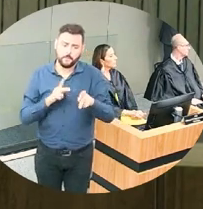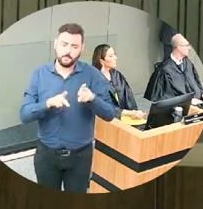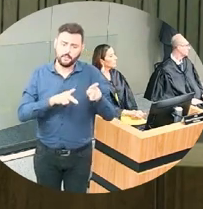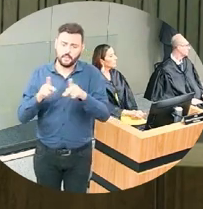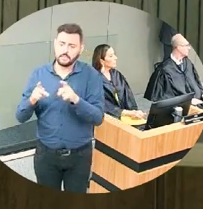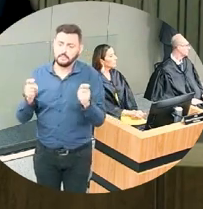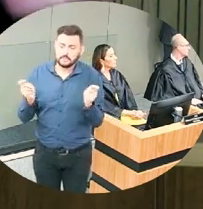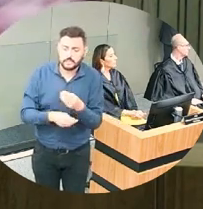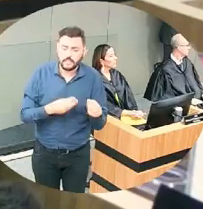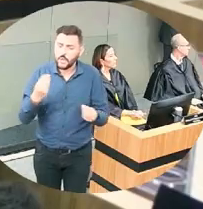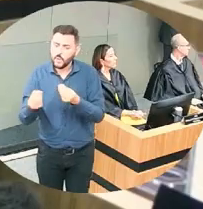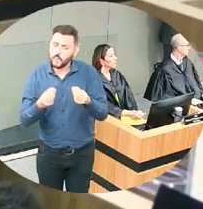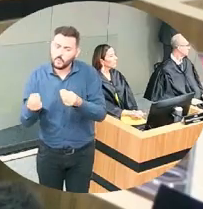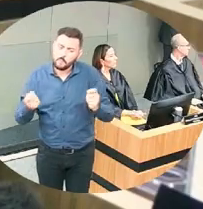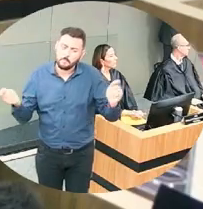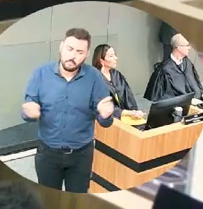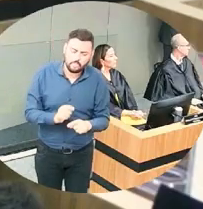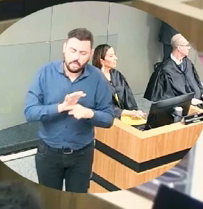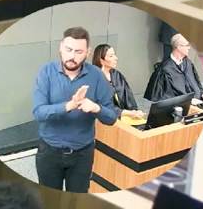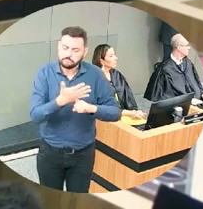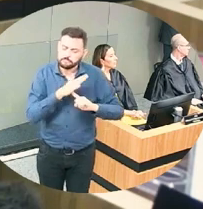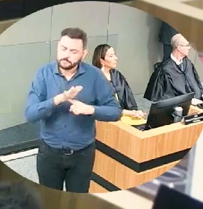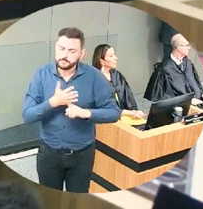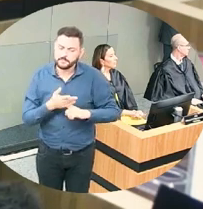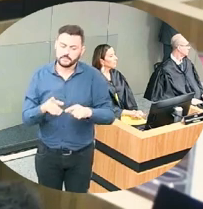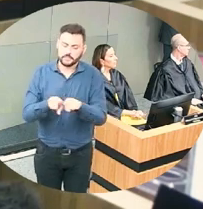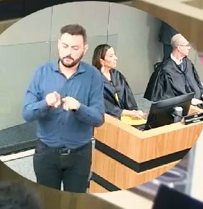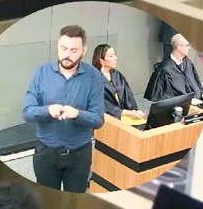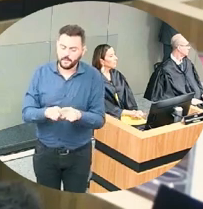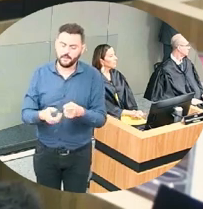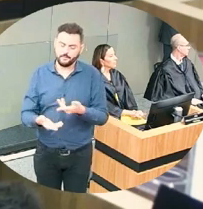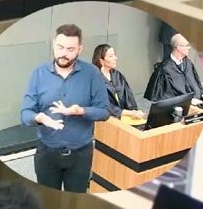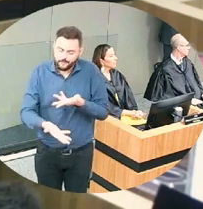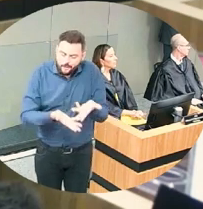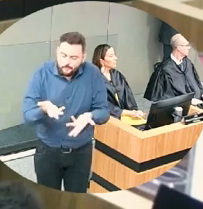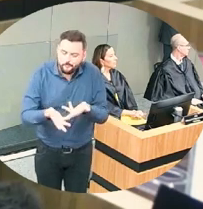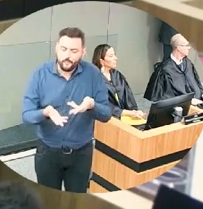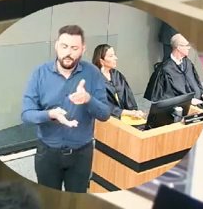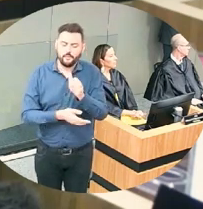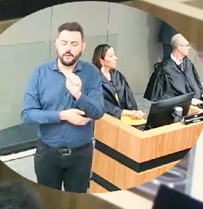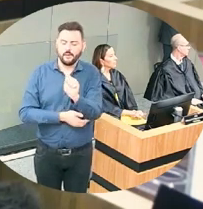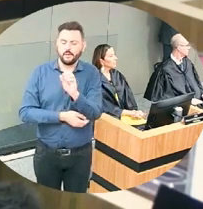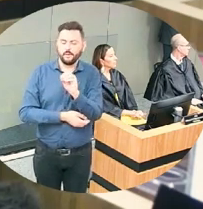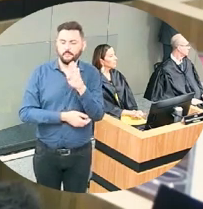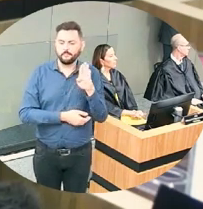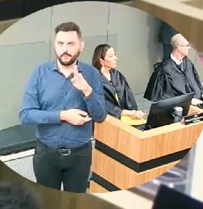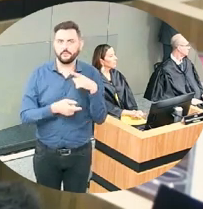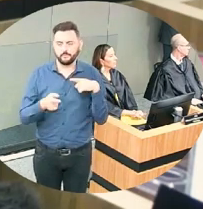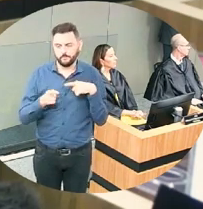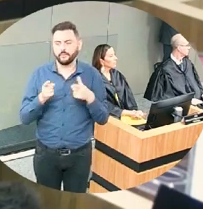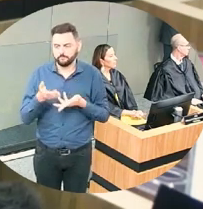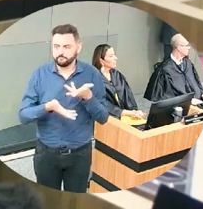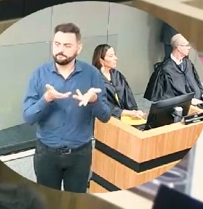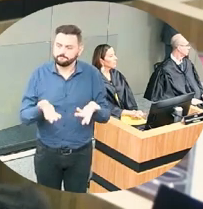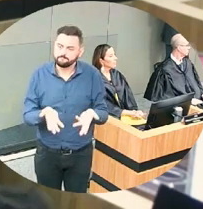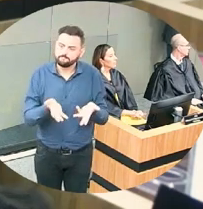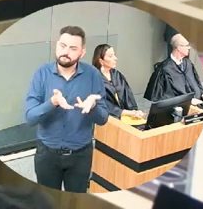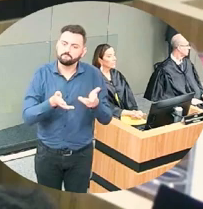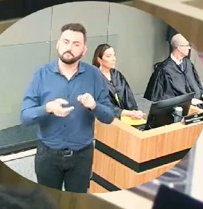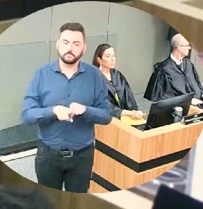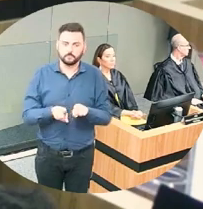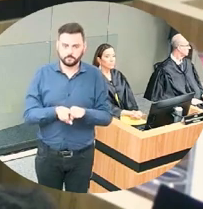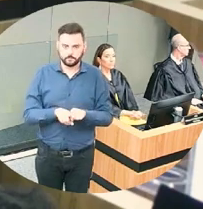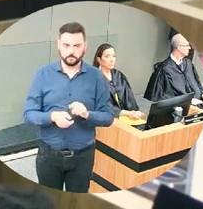sua expertise né o apoio da OAB eh ele realizou também além de integrar o conatra né que